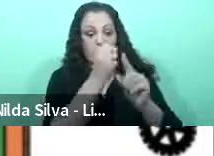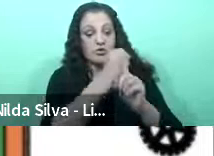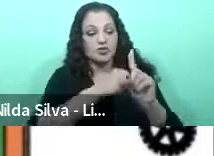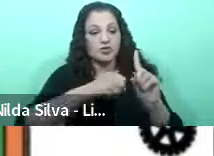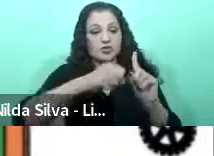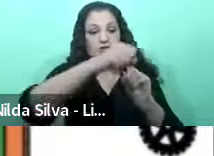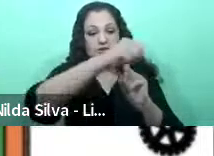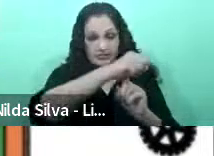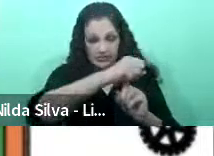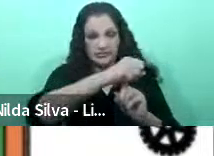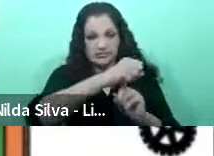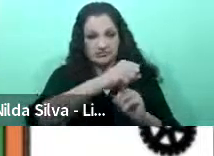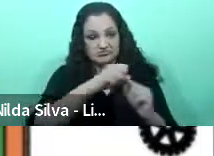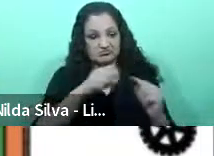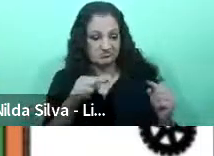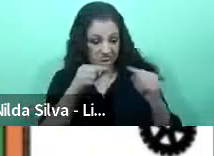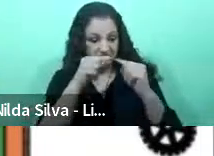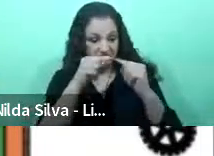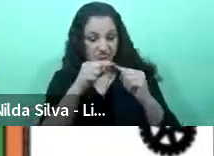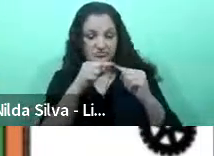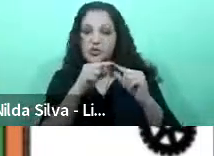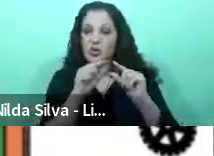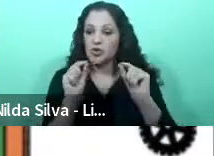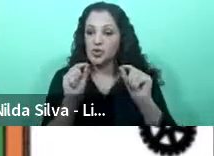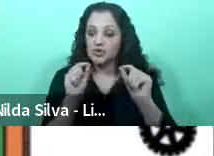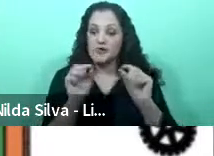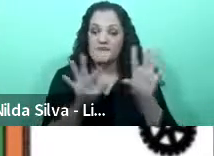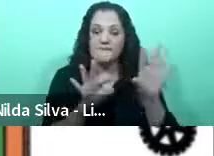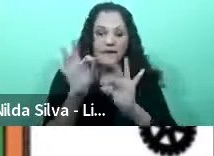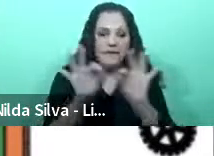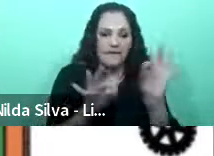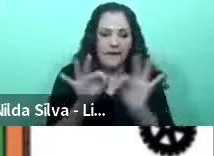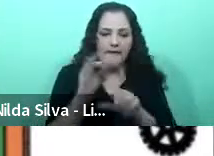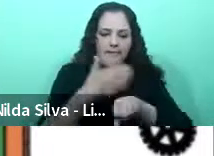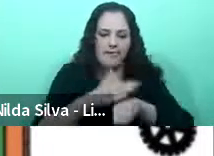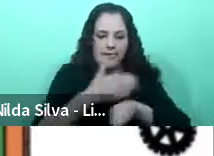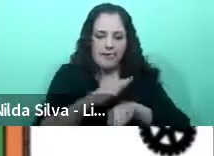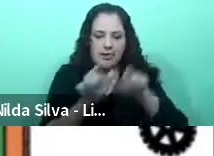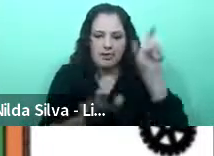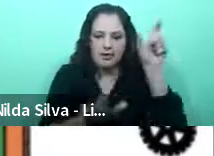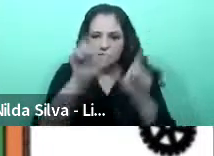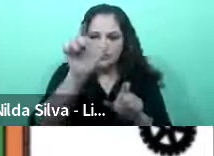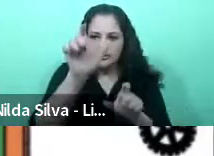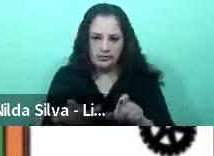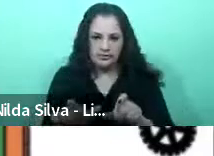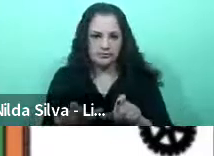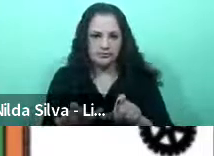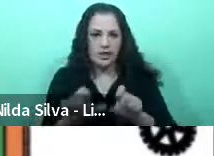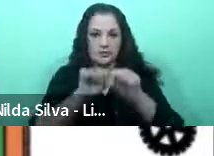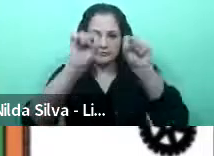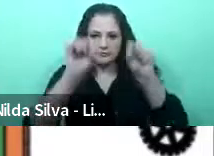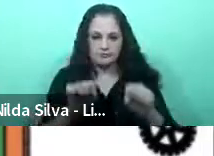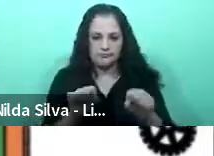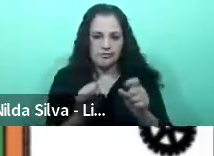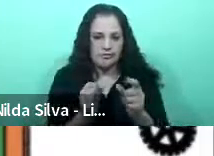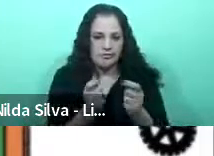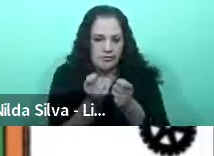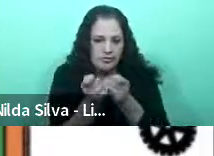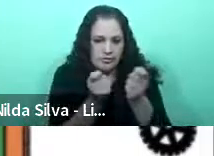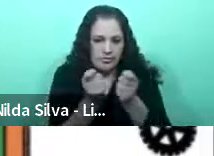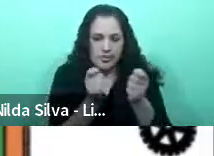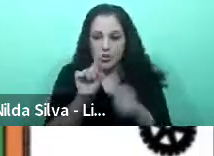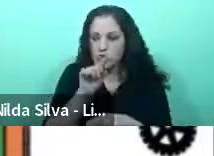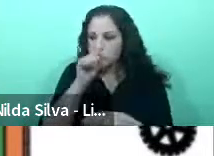sociedade, cujo objetivo é que preparemos pessoas para o sistema econômico, e, de outro lado,